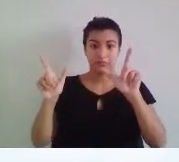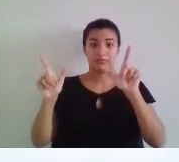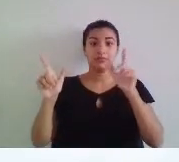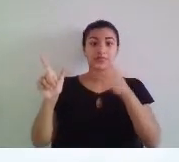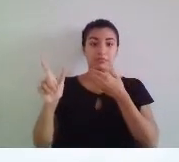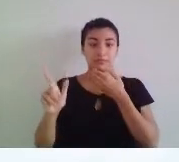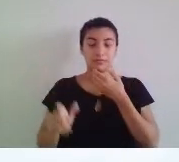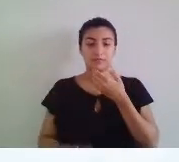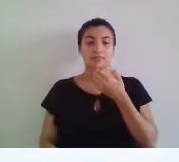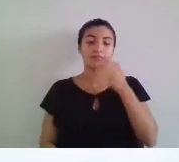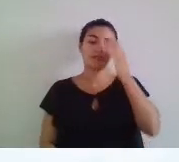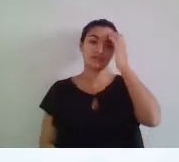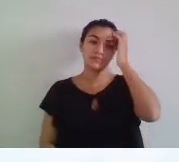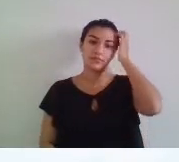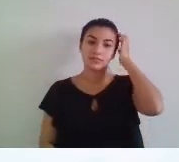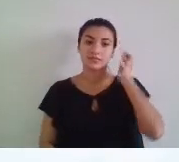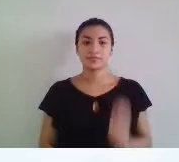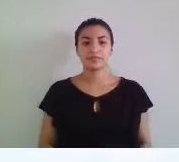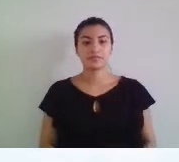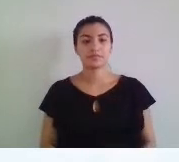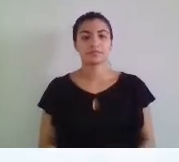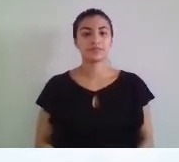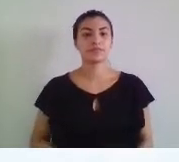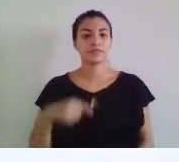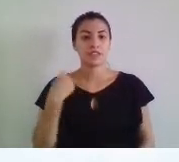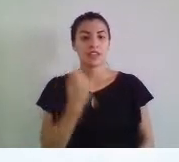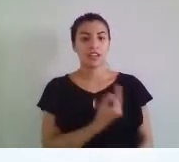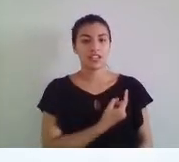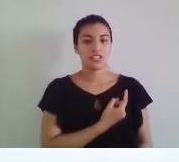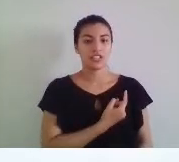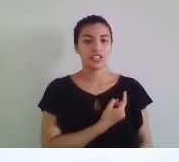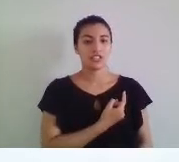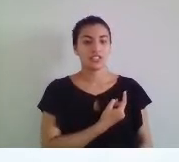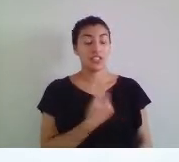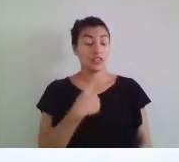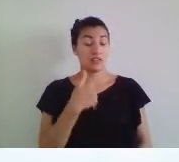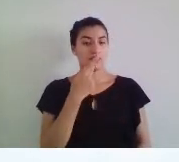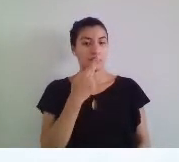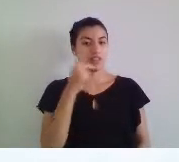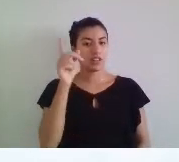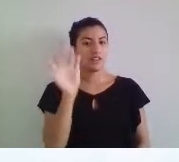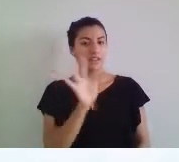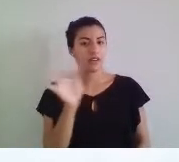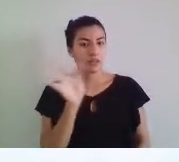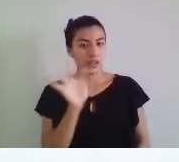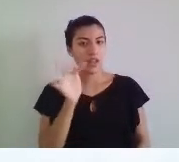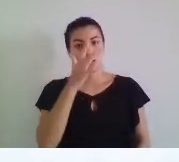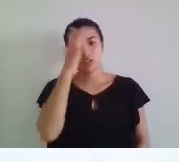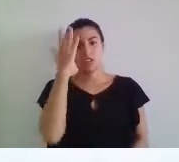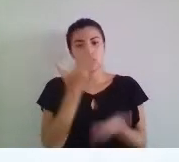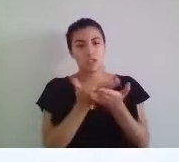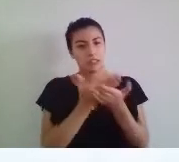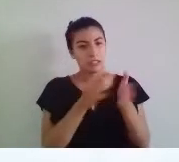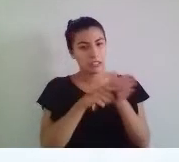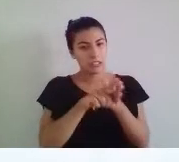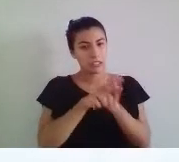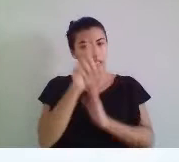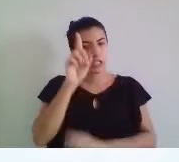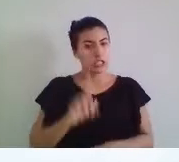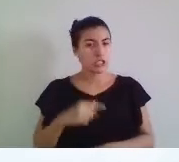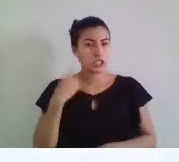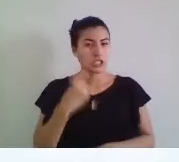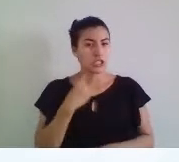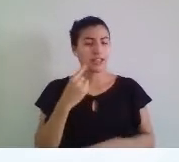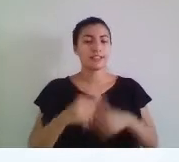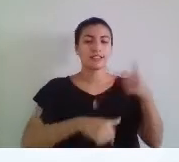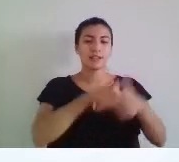aí Pode a falar. gente estava, então, eu falo assim, na academia lá, né, o pessoal que está estudando direito do trabalho, então a gente estava com